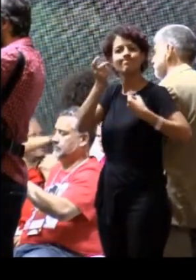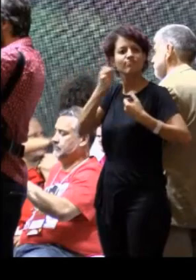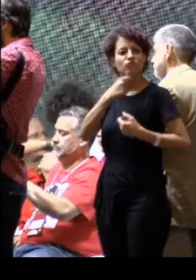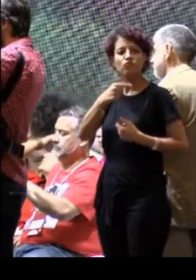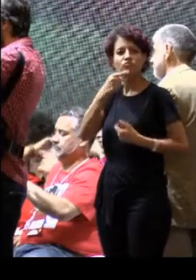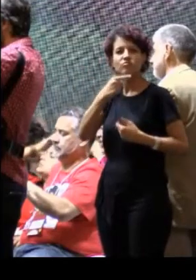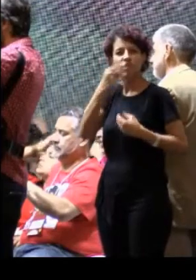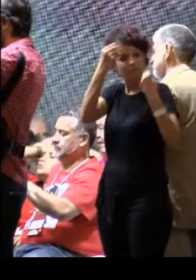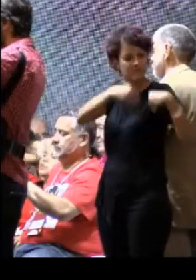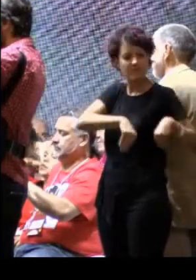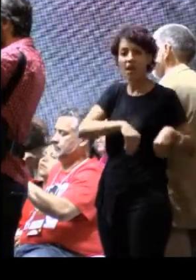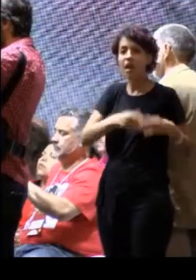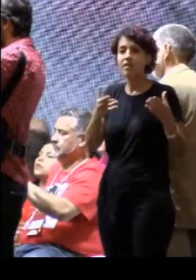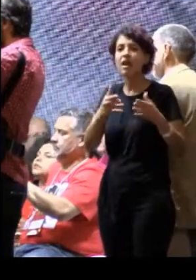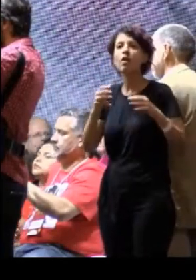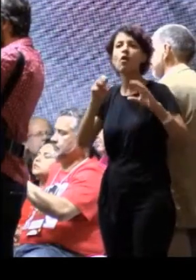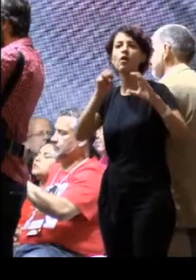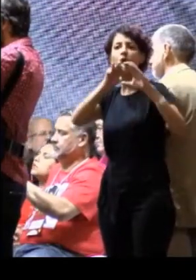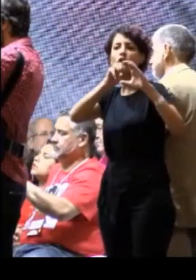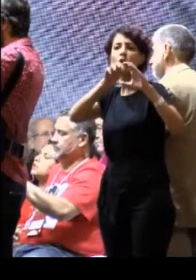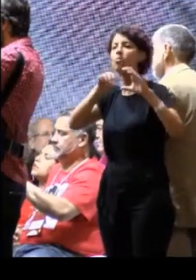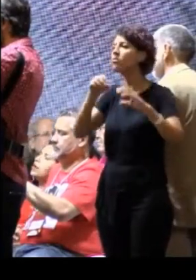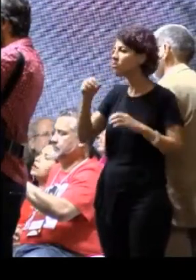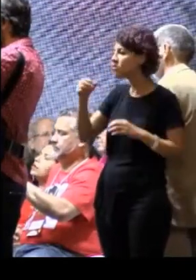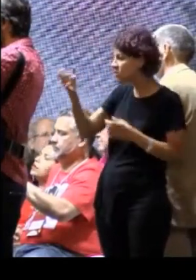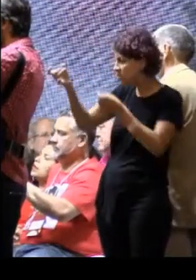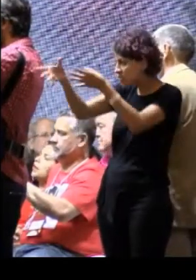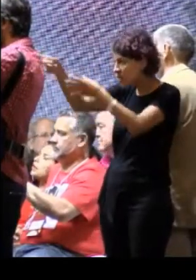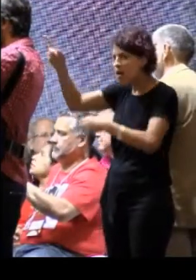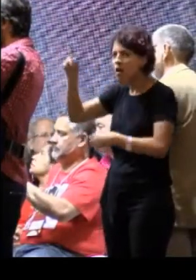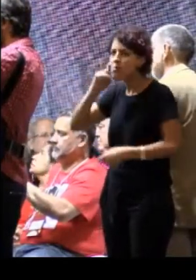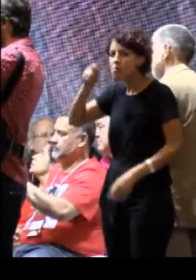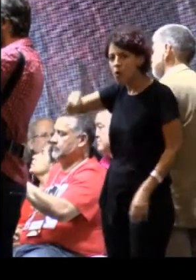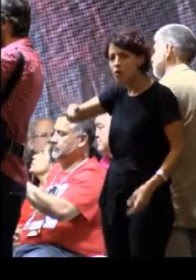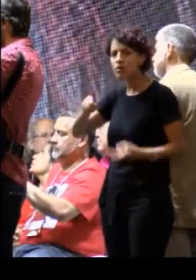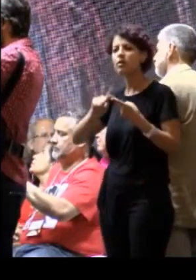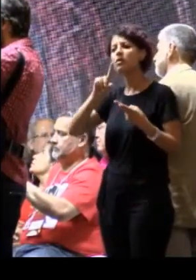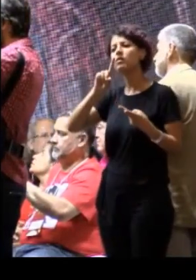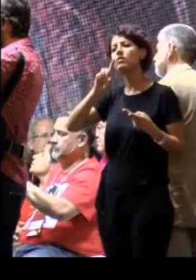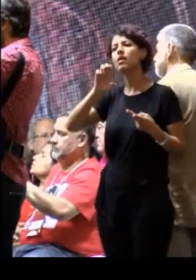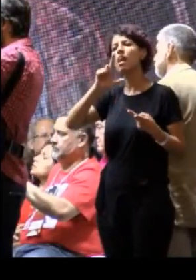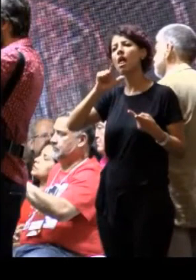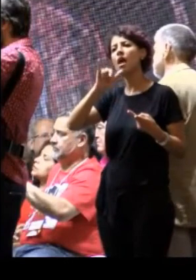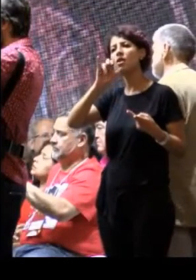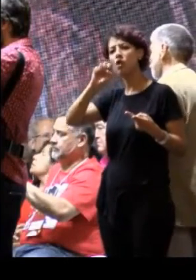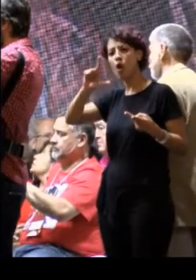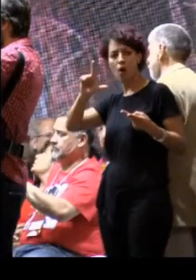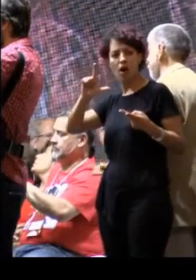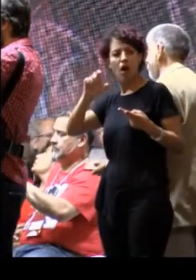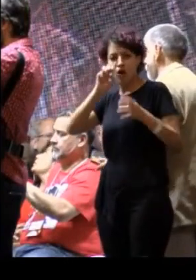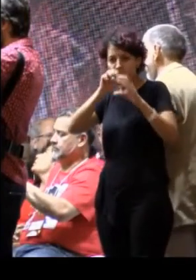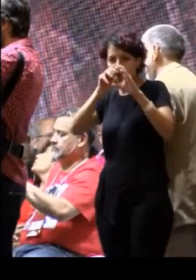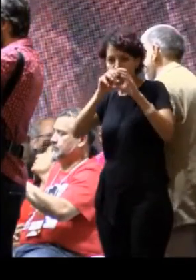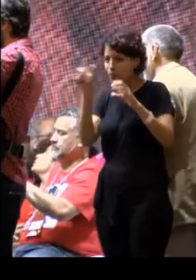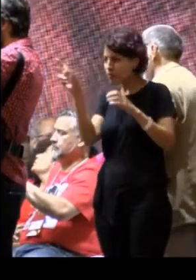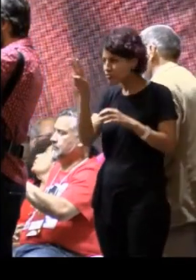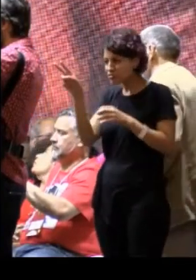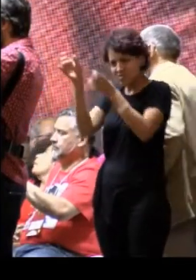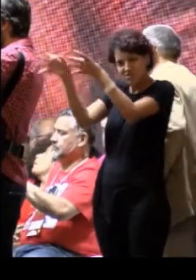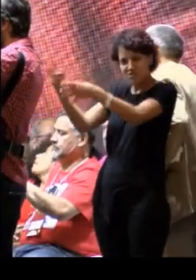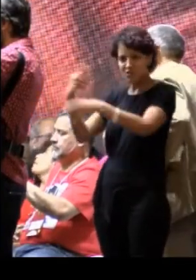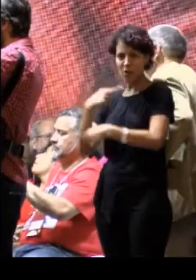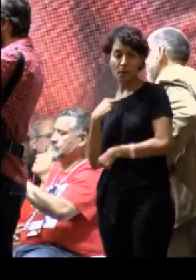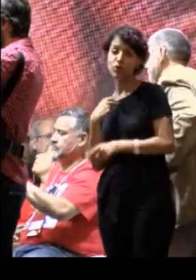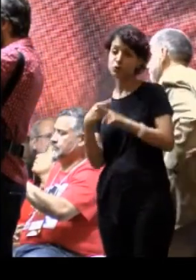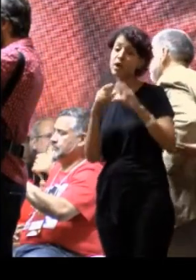desfazer do herói dela, que é o Moro e que é o Dallagnol. Ela não tem como se desfazer, porque ela teria que